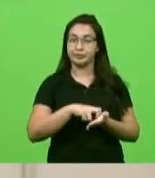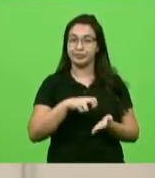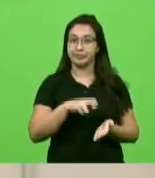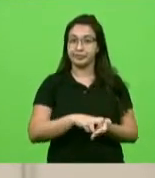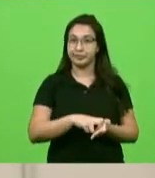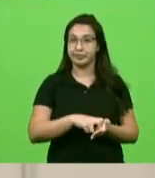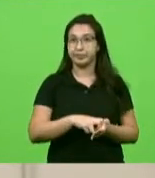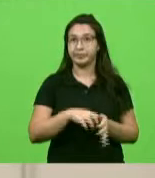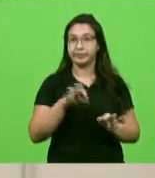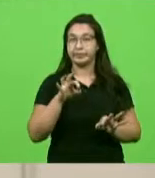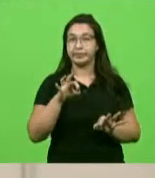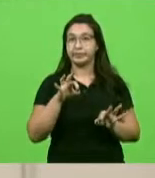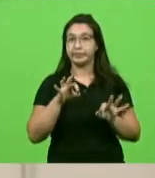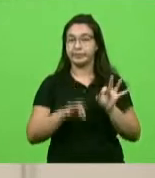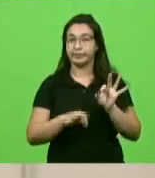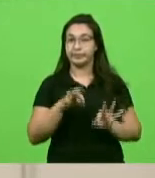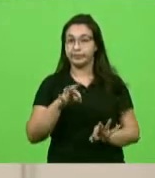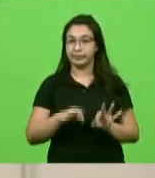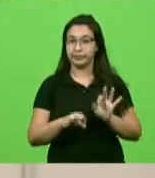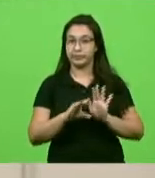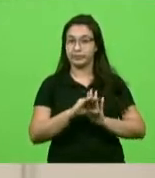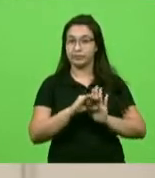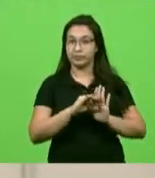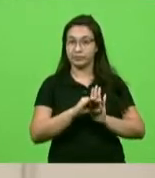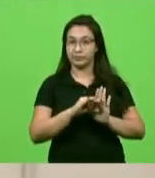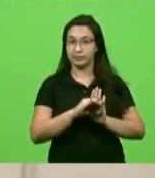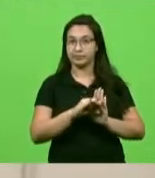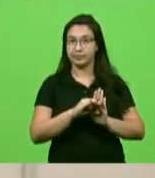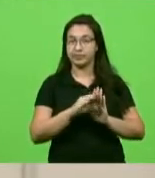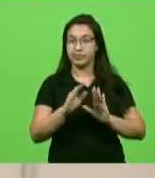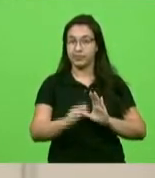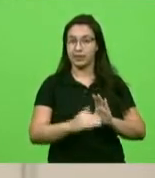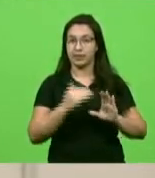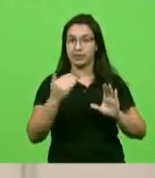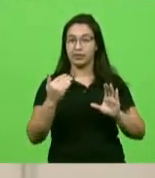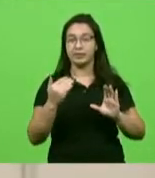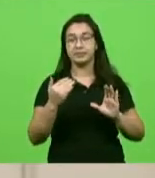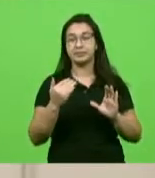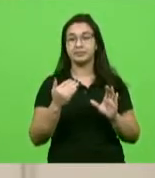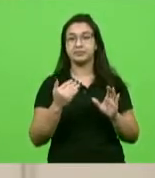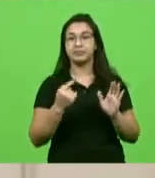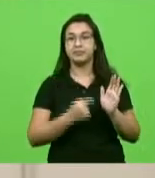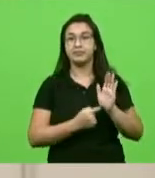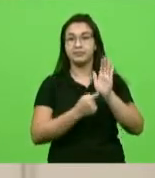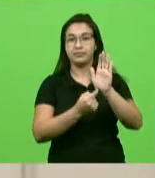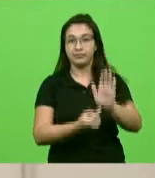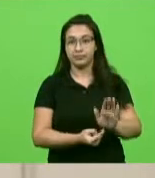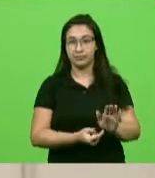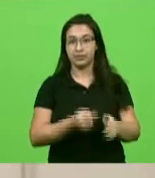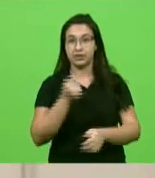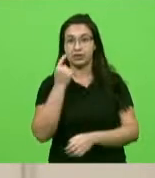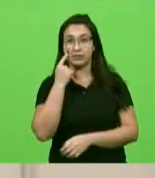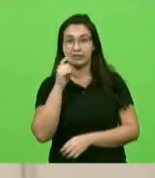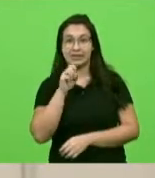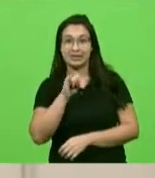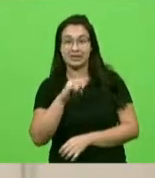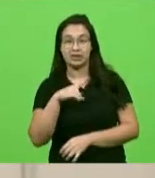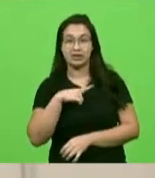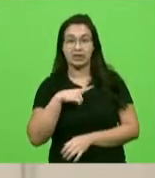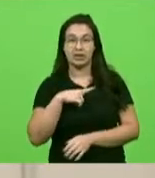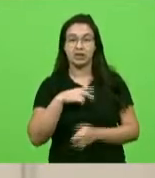justificar neste capítulo o recebimento da denúncia para apurar a